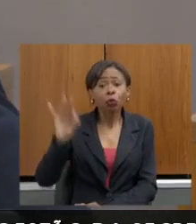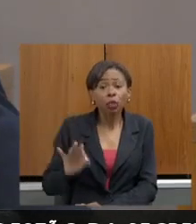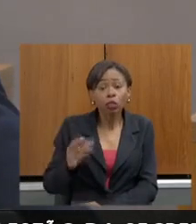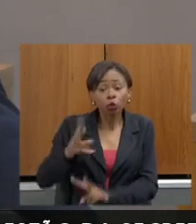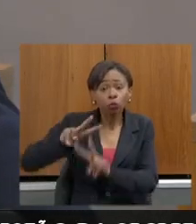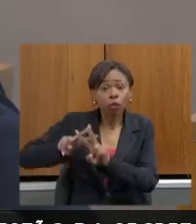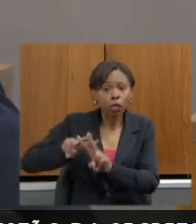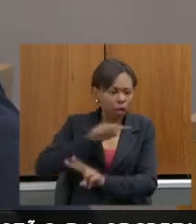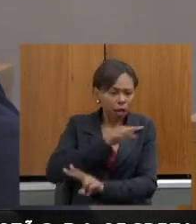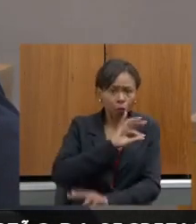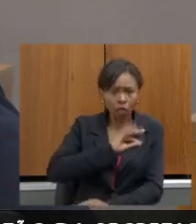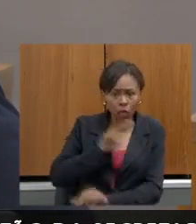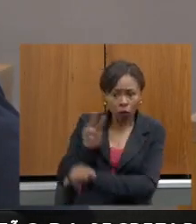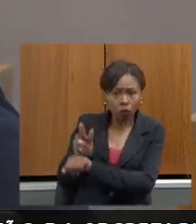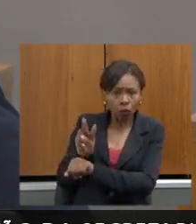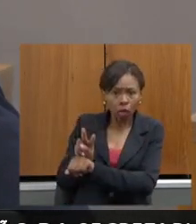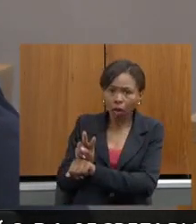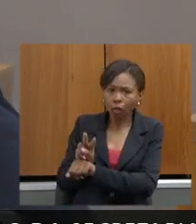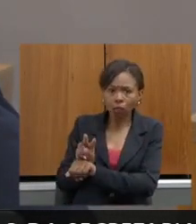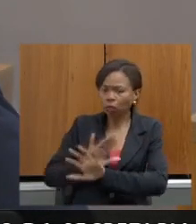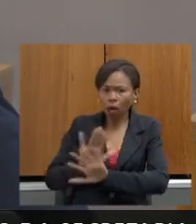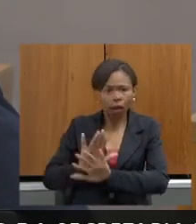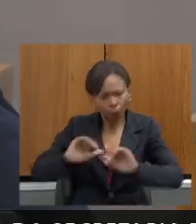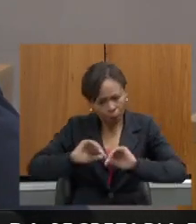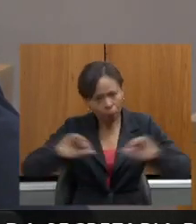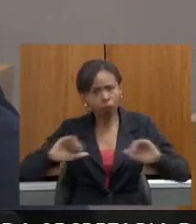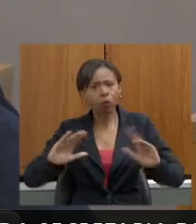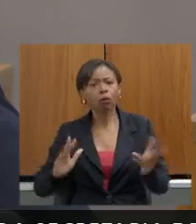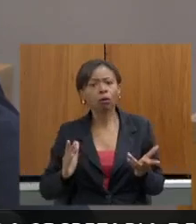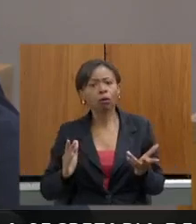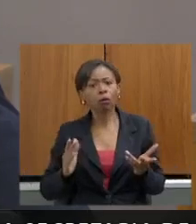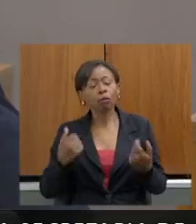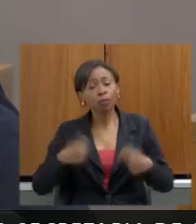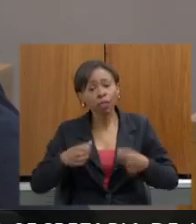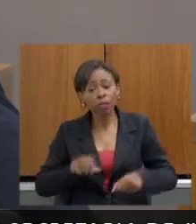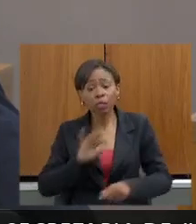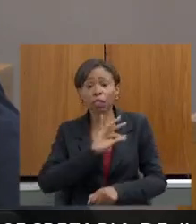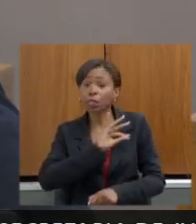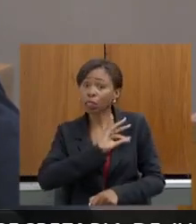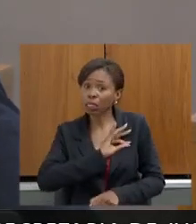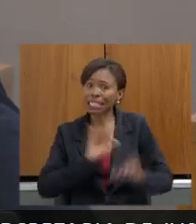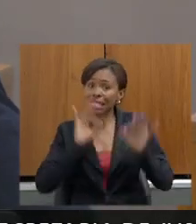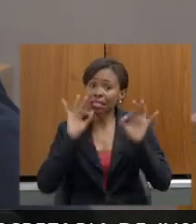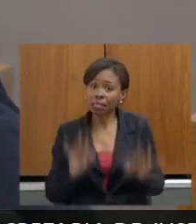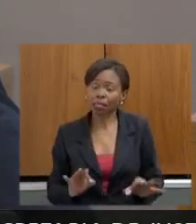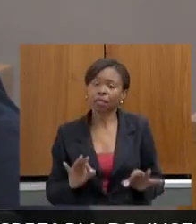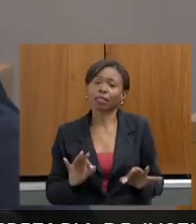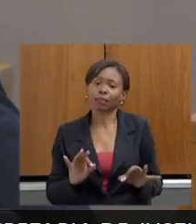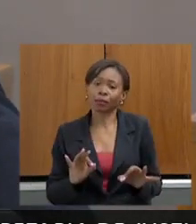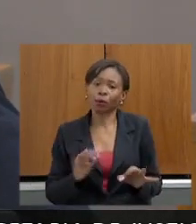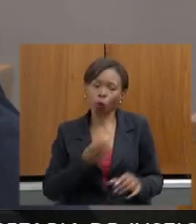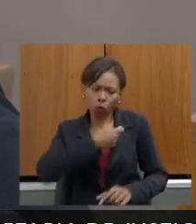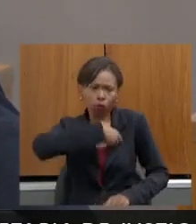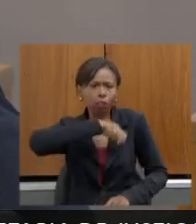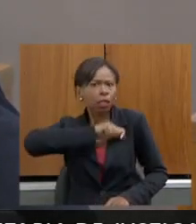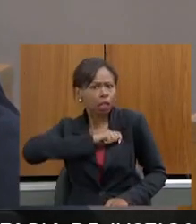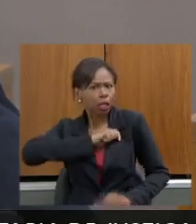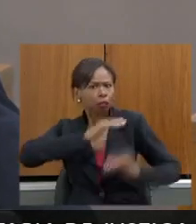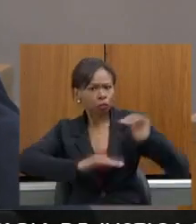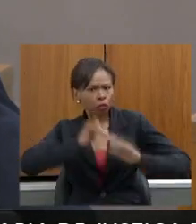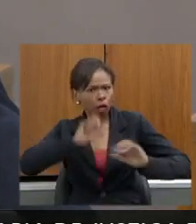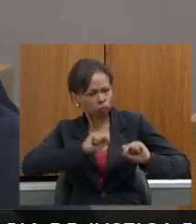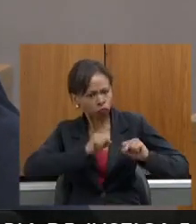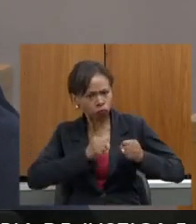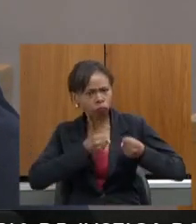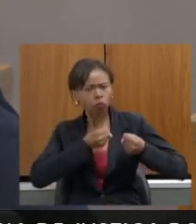né a polícia que tem que existir aqui nós sonhamos o delegado fortalecido